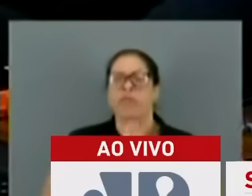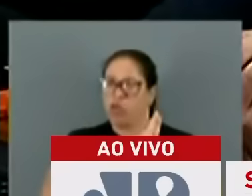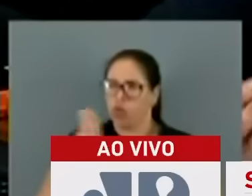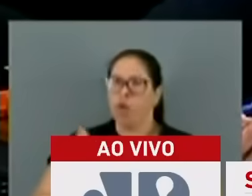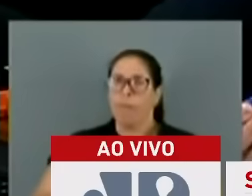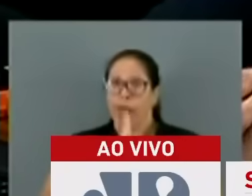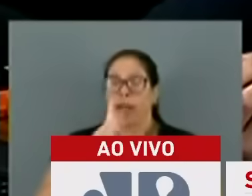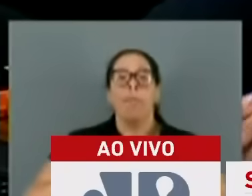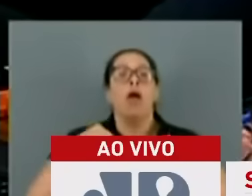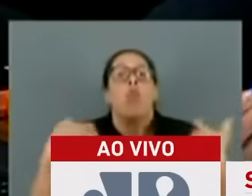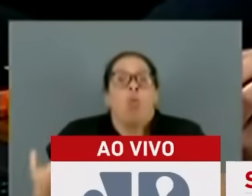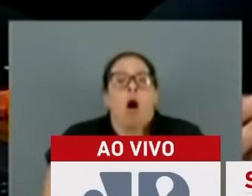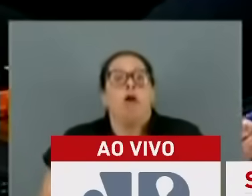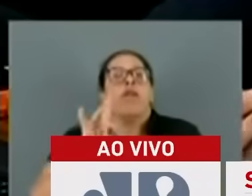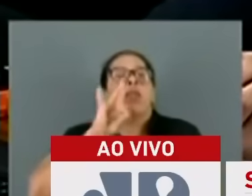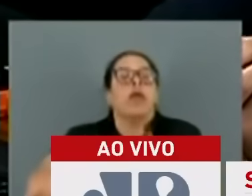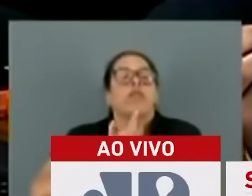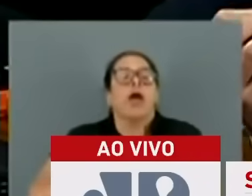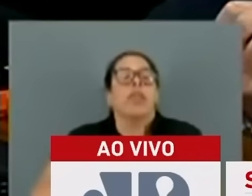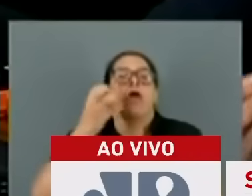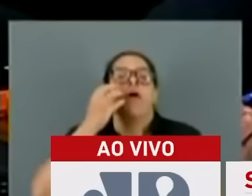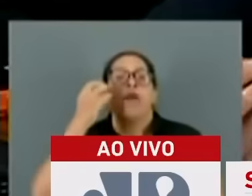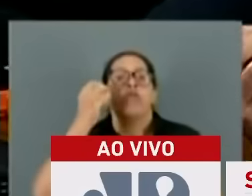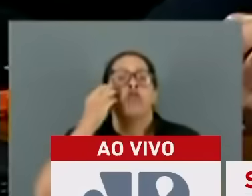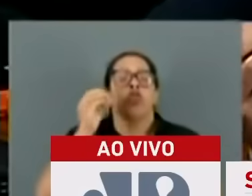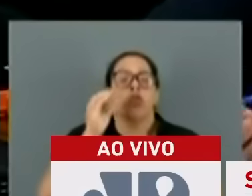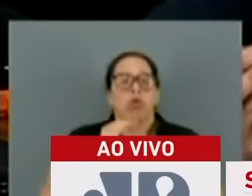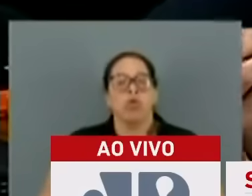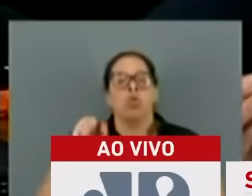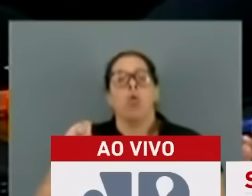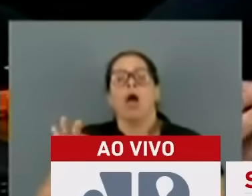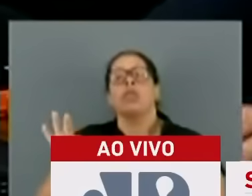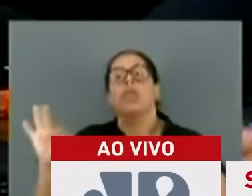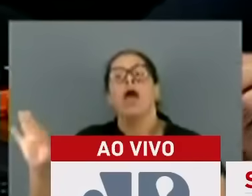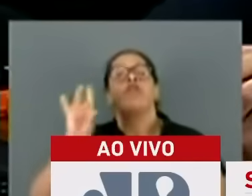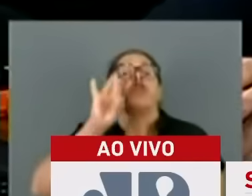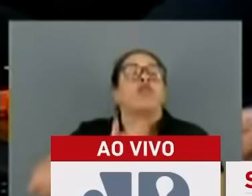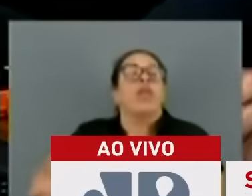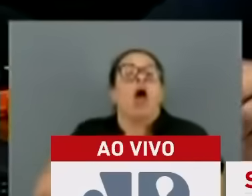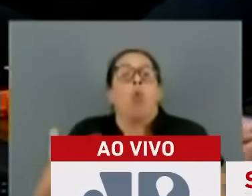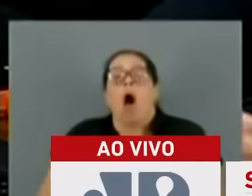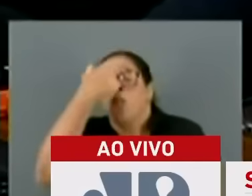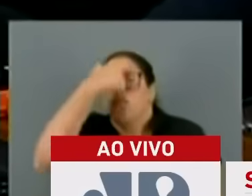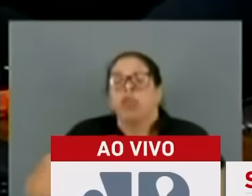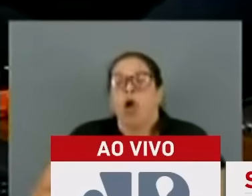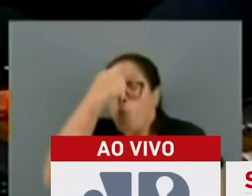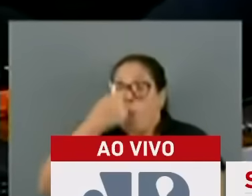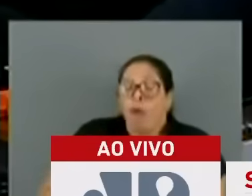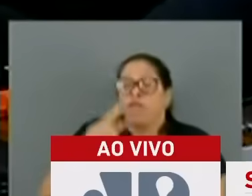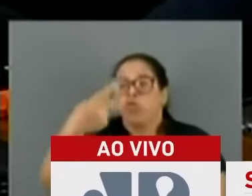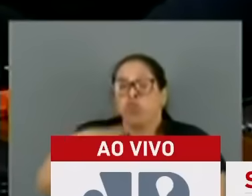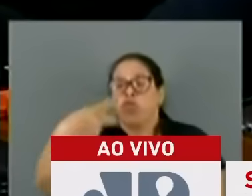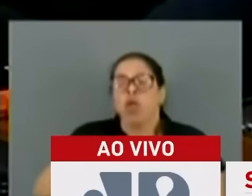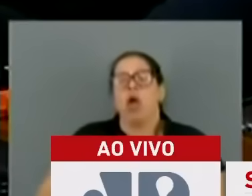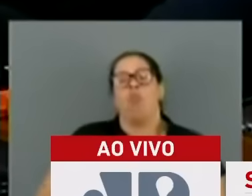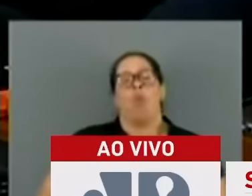qual vai ser de verdade o Flávio Dino no Supremo Tribunal Federal, em especial qual vai ser o tratamento com relação aos